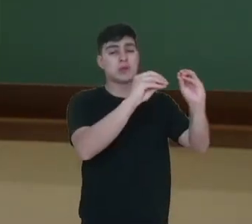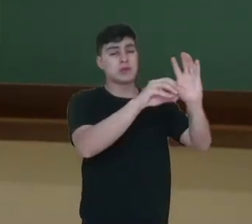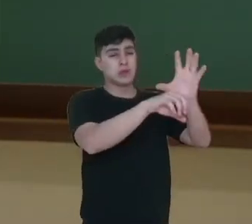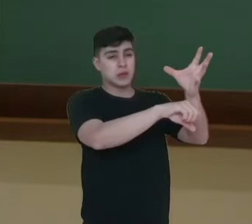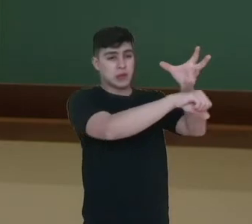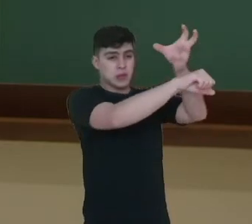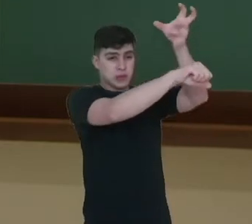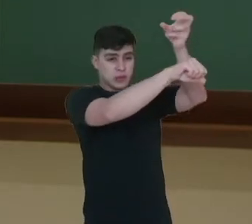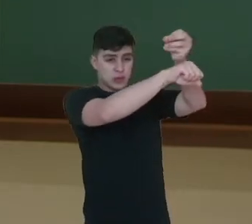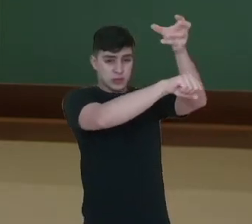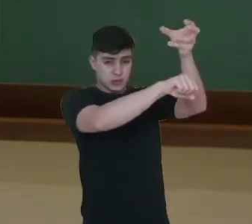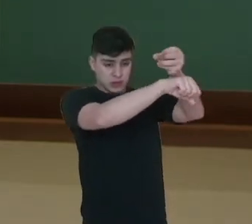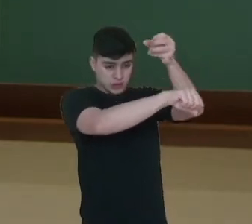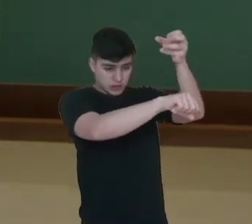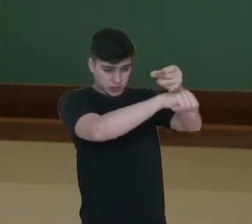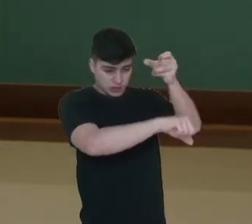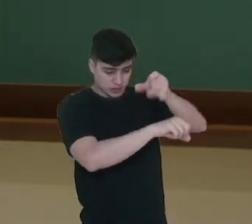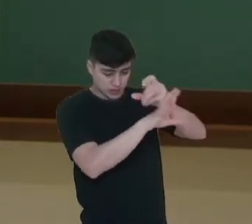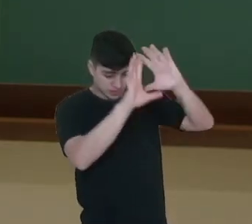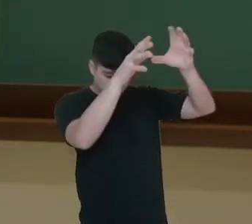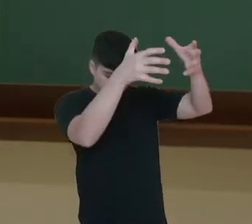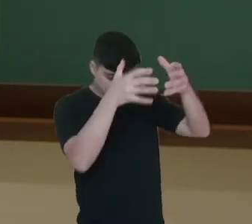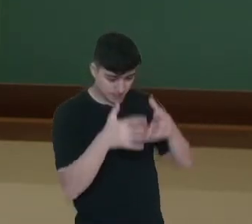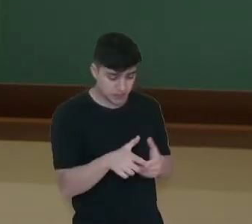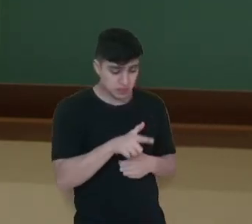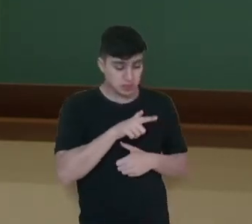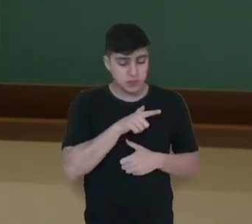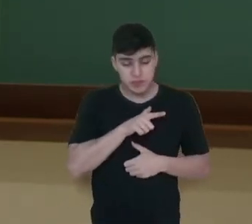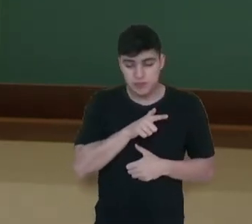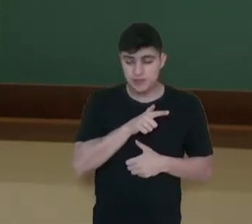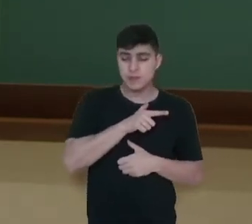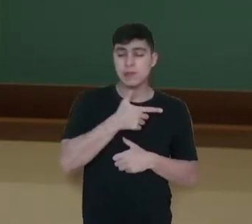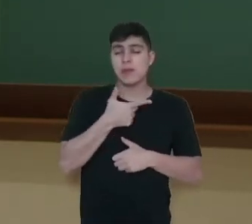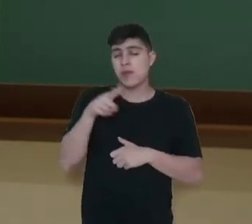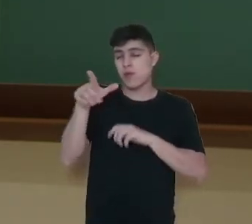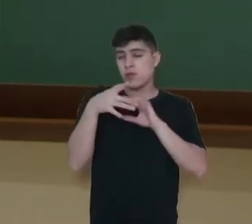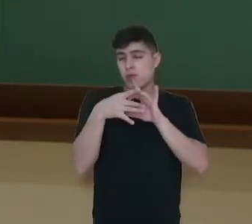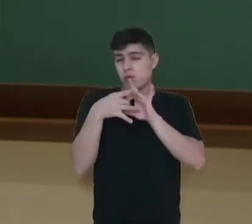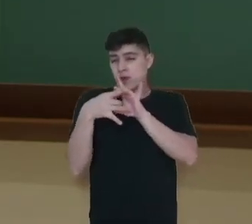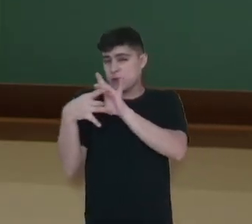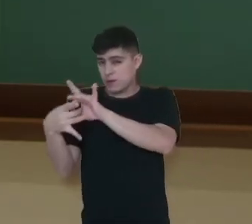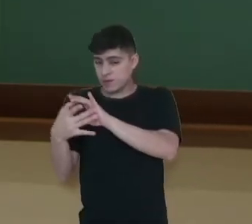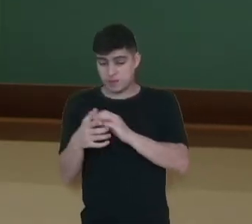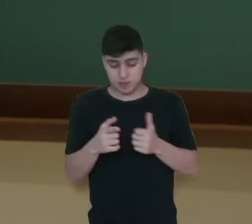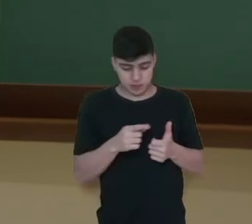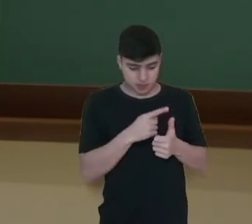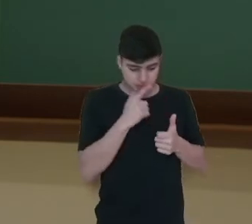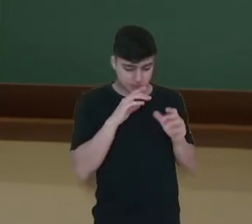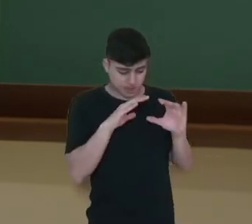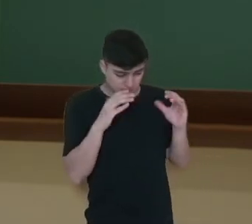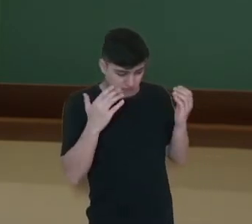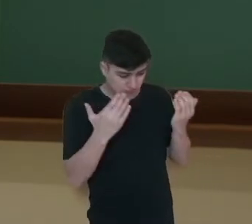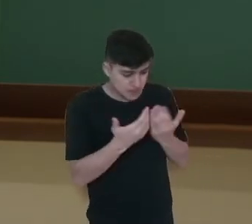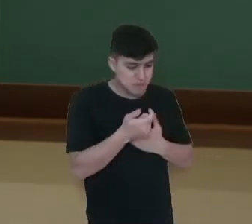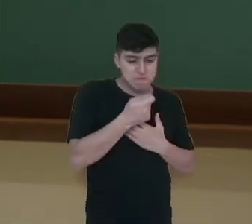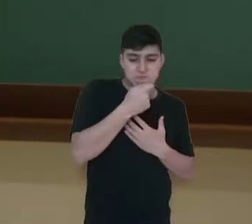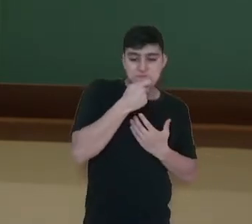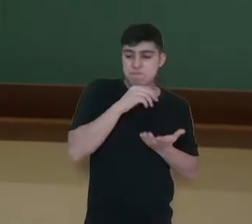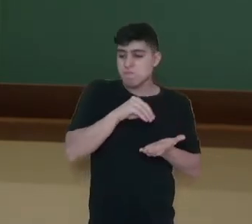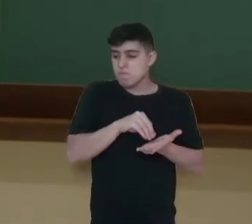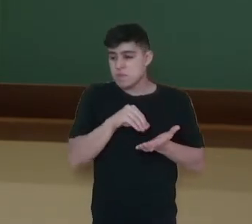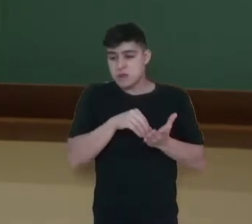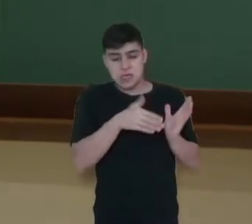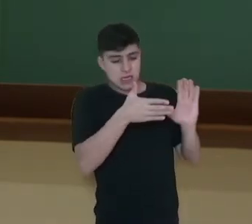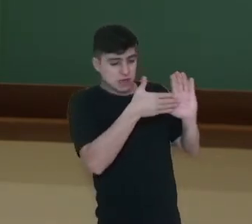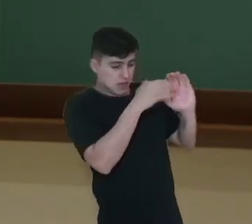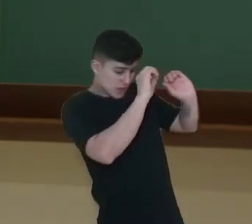colônias, né? Só que agora, gente, a gente já tem um contexto diferente, né? Se no primeiro congresso eles não tinham definido nada,